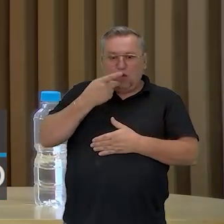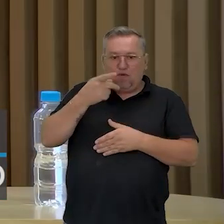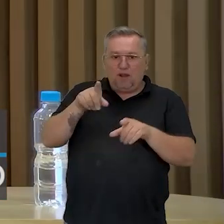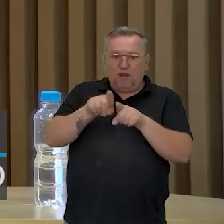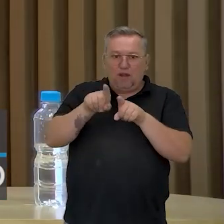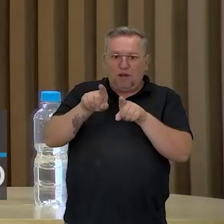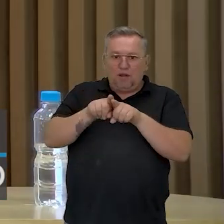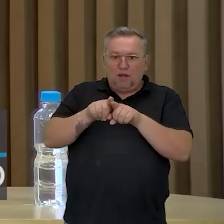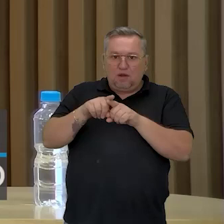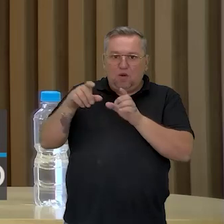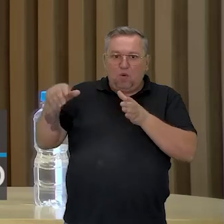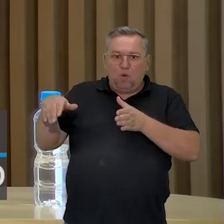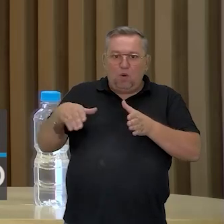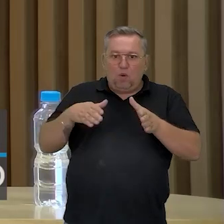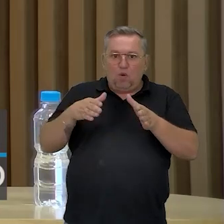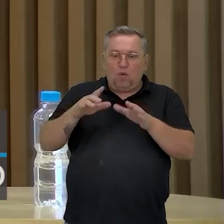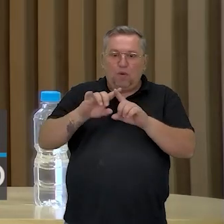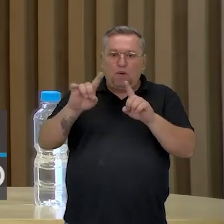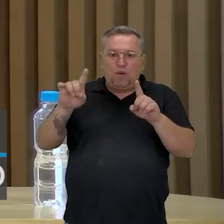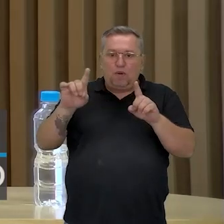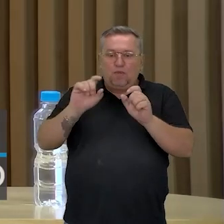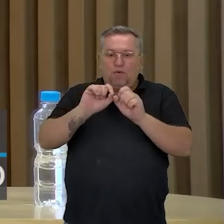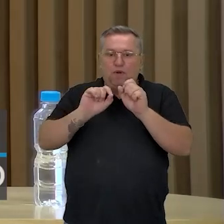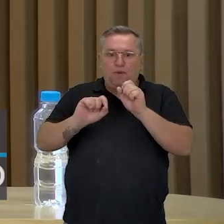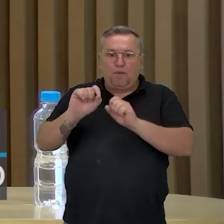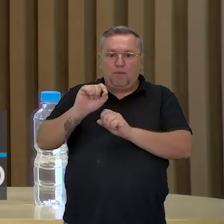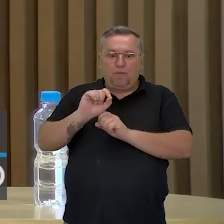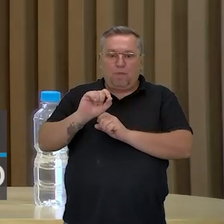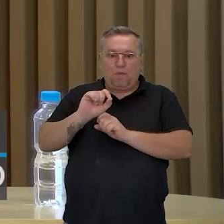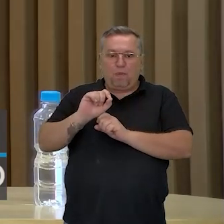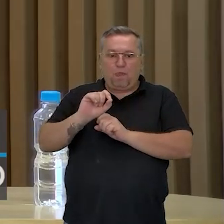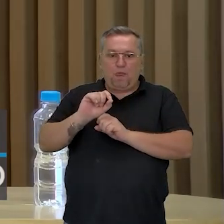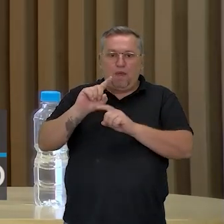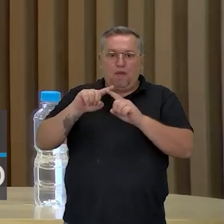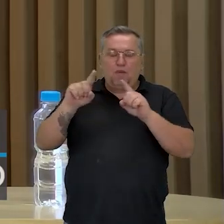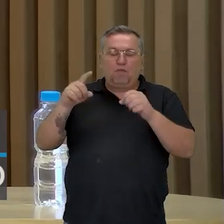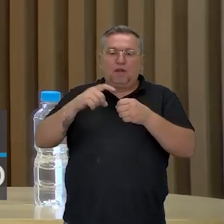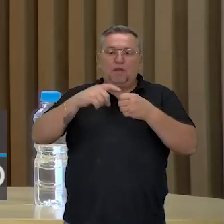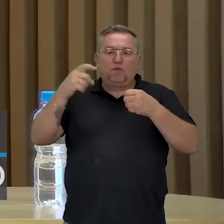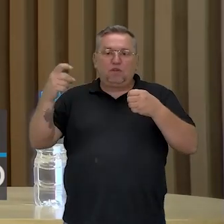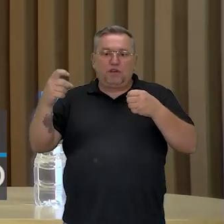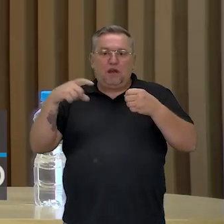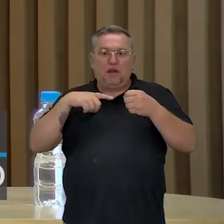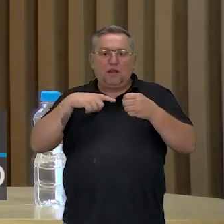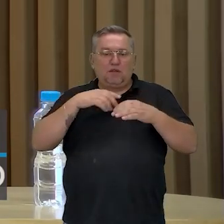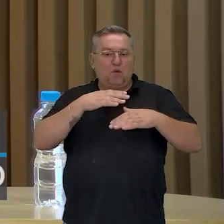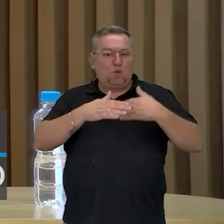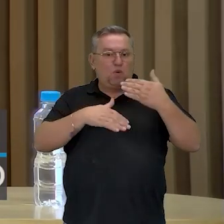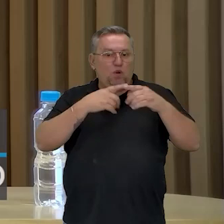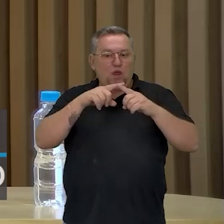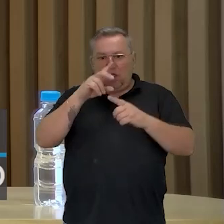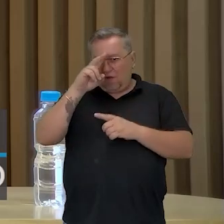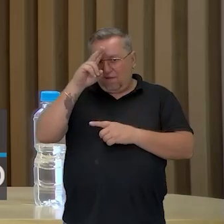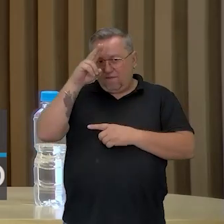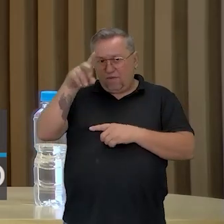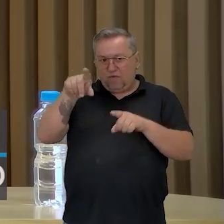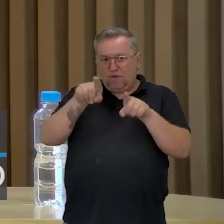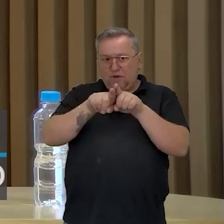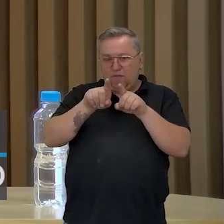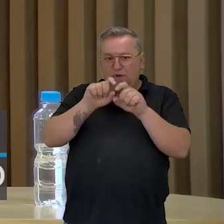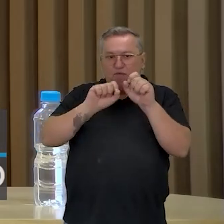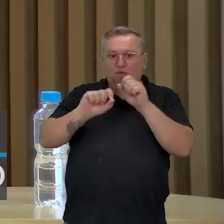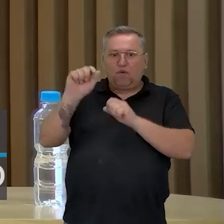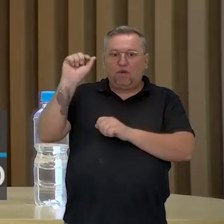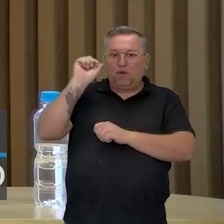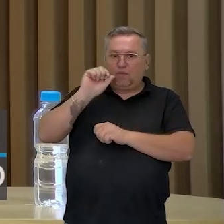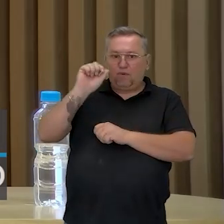um longo caminho ainda para dissociar essa construção tão forte que foi a da